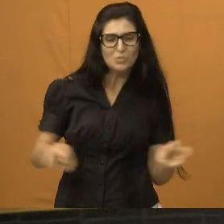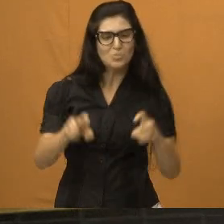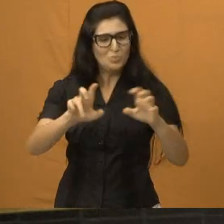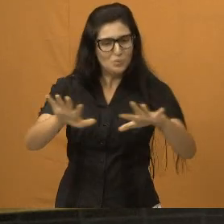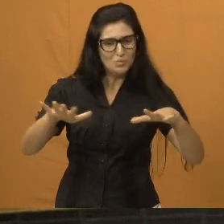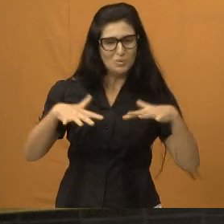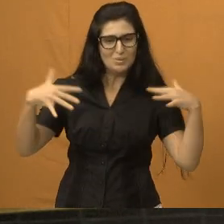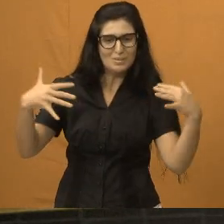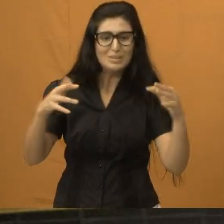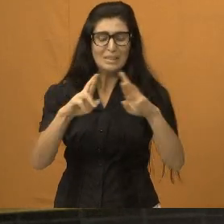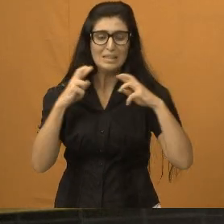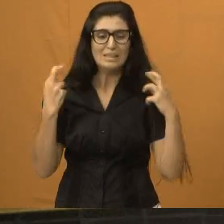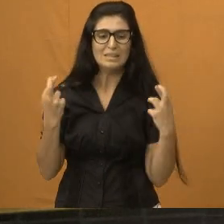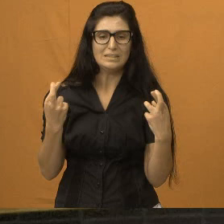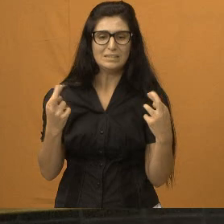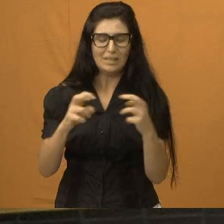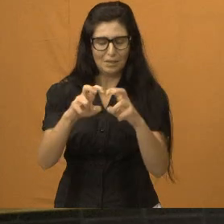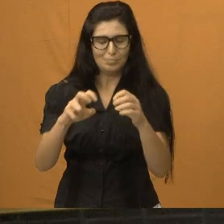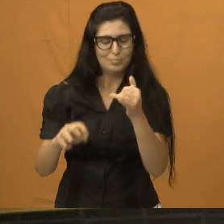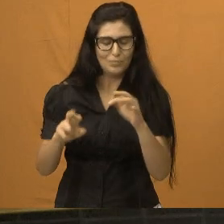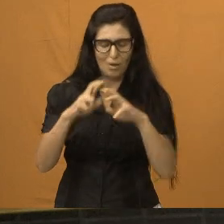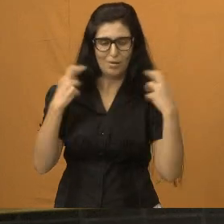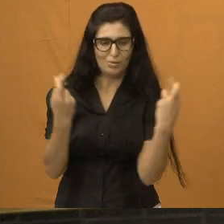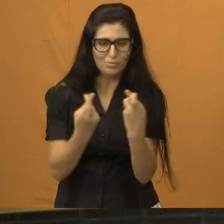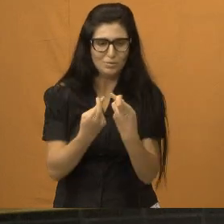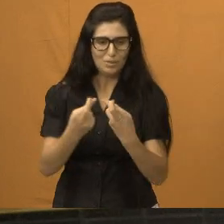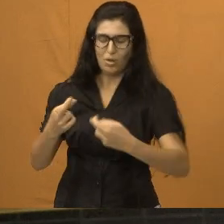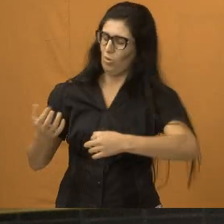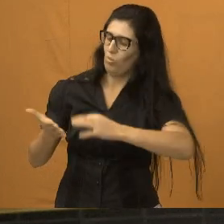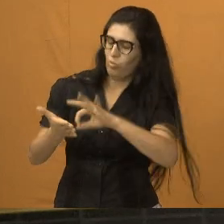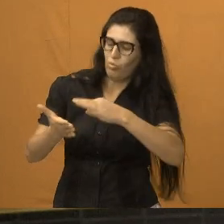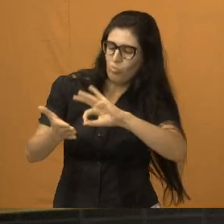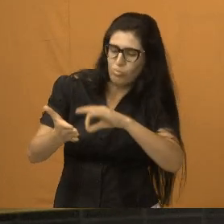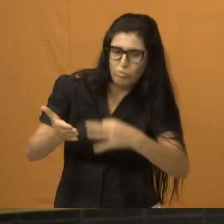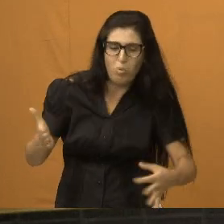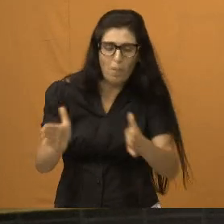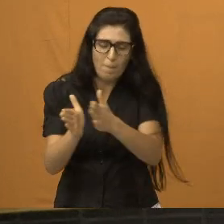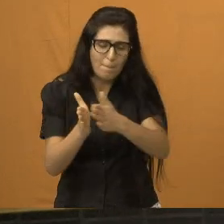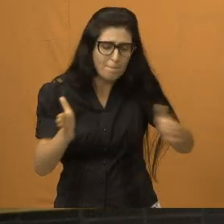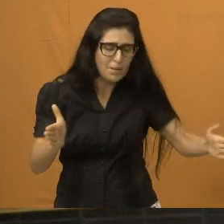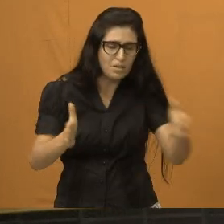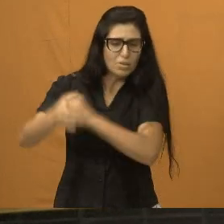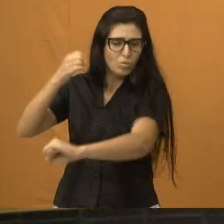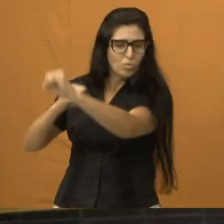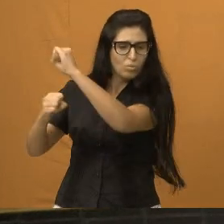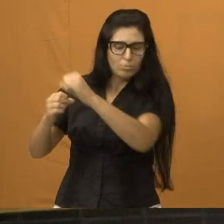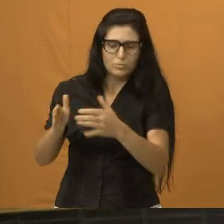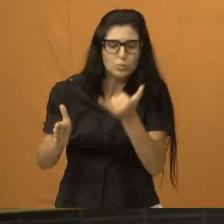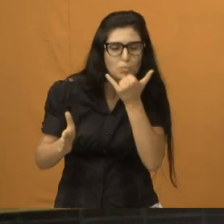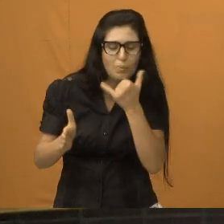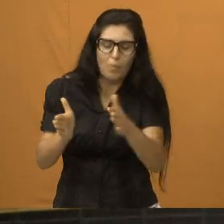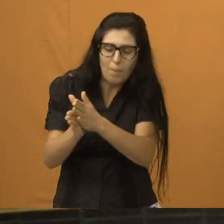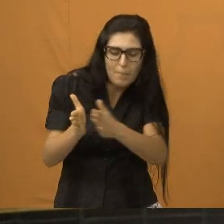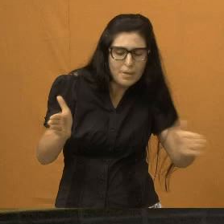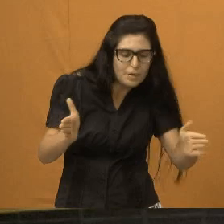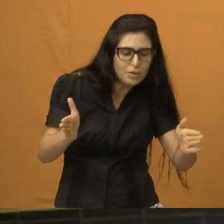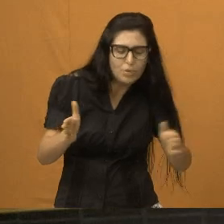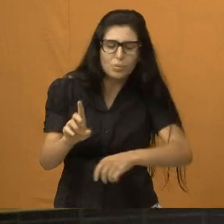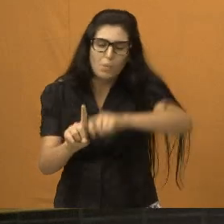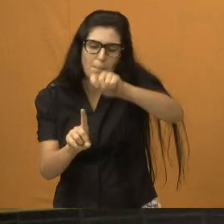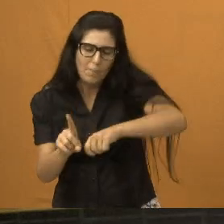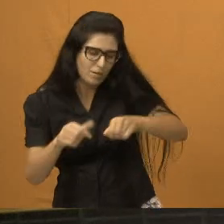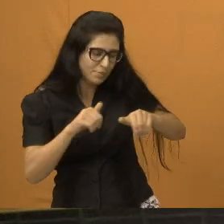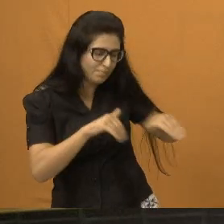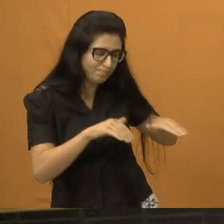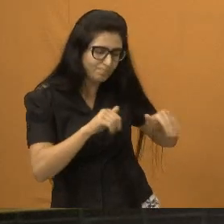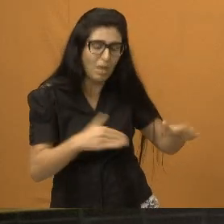pública de cumprimento das metas fiscais do terceiro quadrimestre de 2017. O que vem a ser esse quadrimestre? É o encerramento